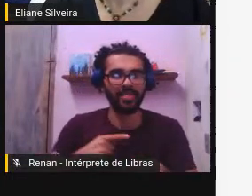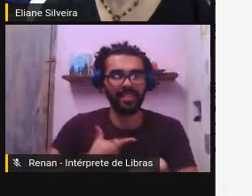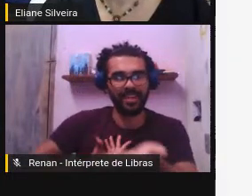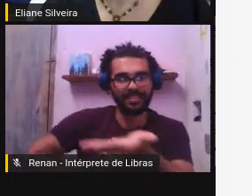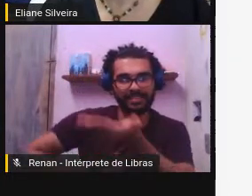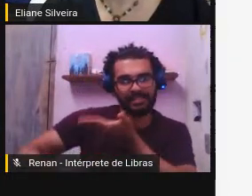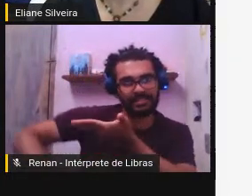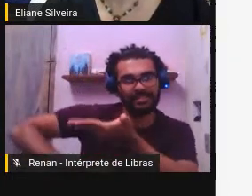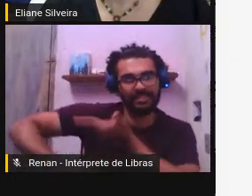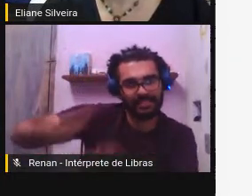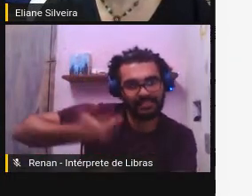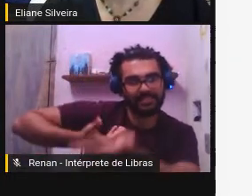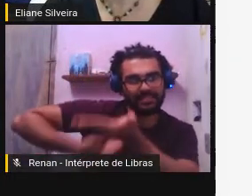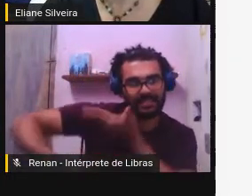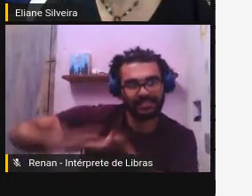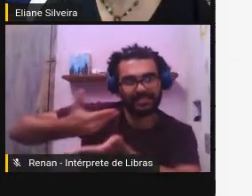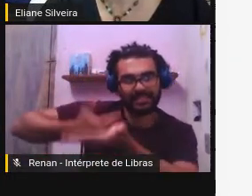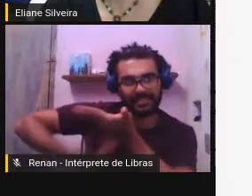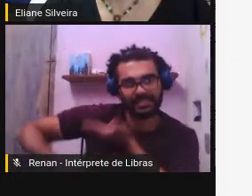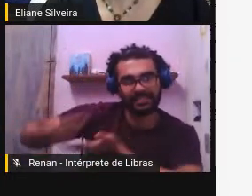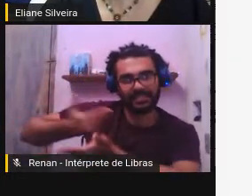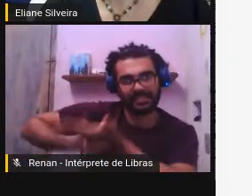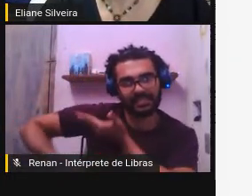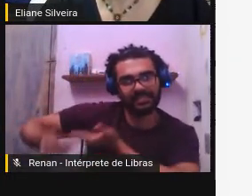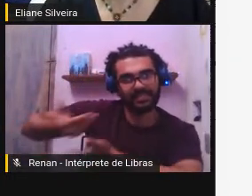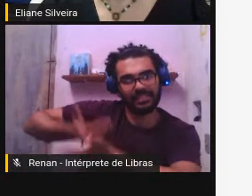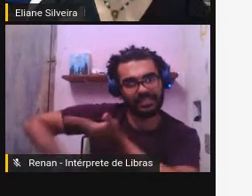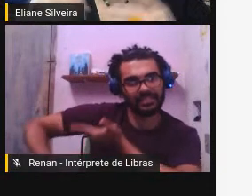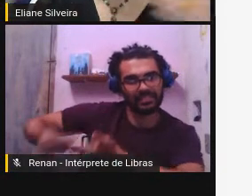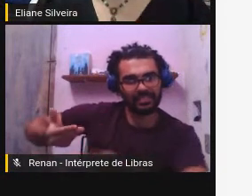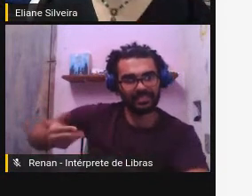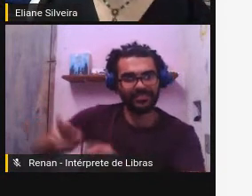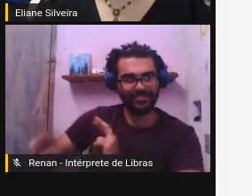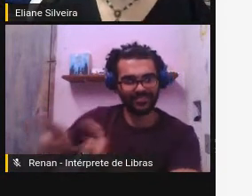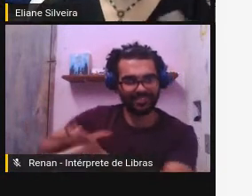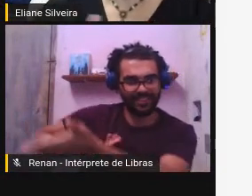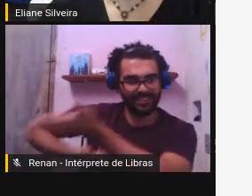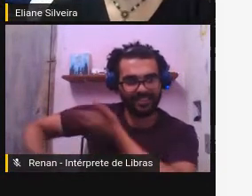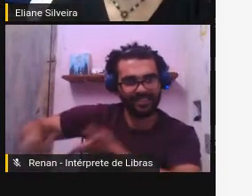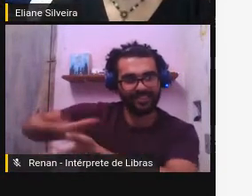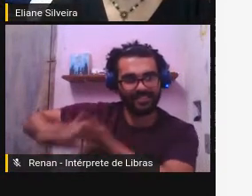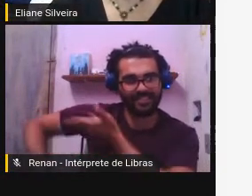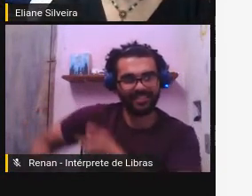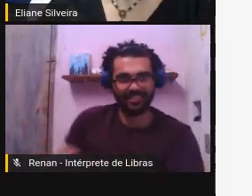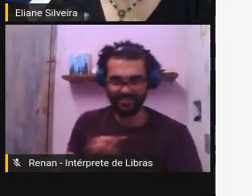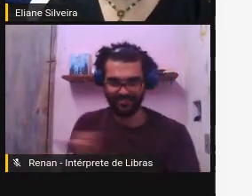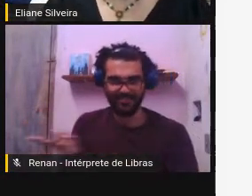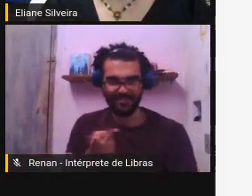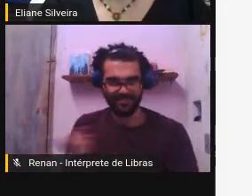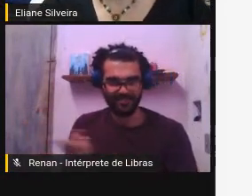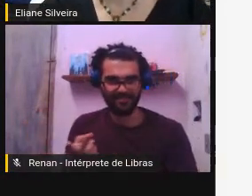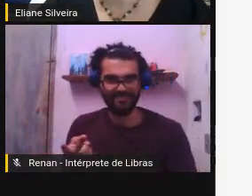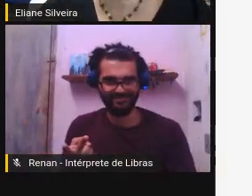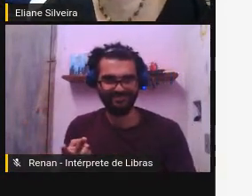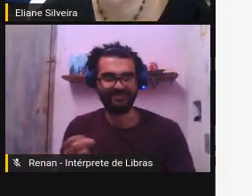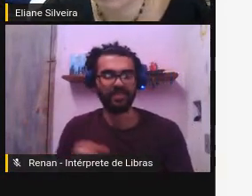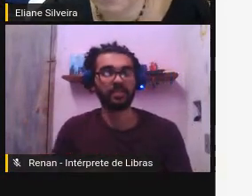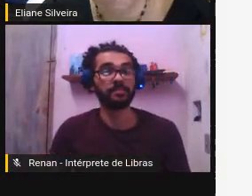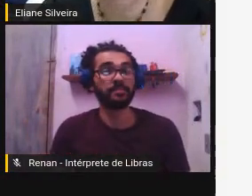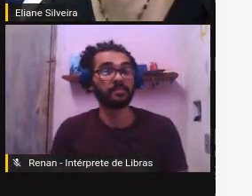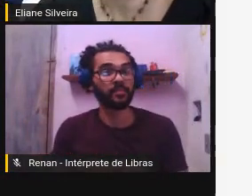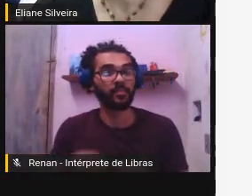Mas além disso é preciso evocar também além da horizontalidade da relação entre eles a cumplicidade